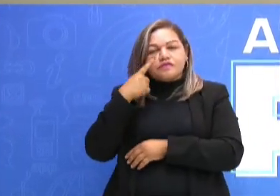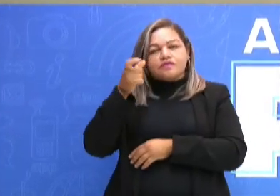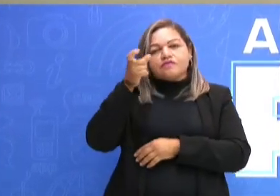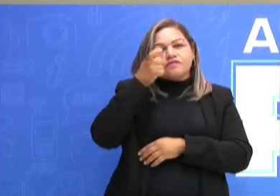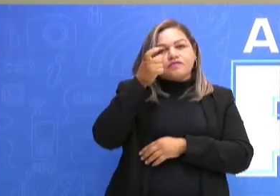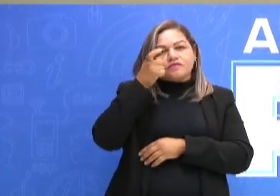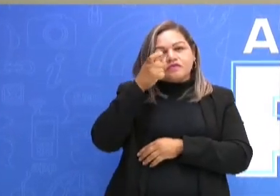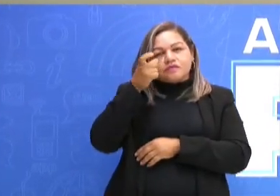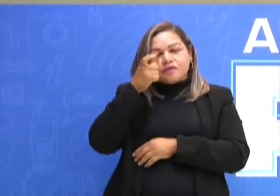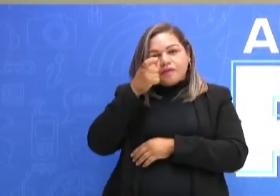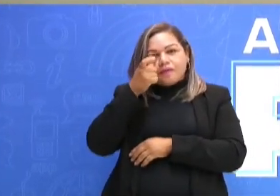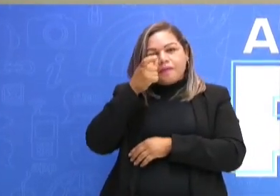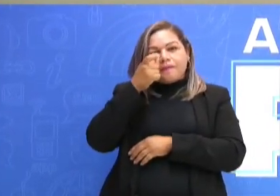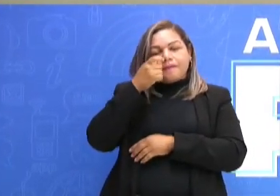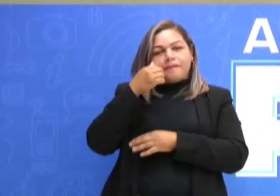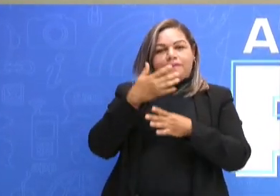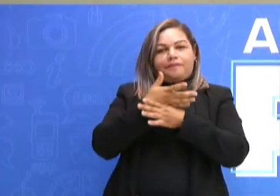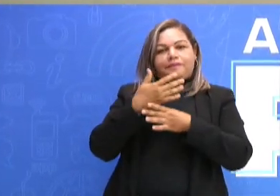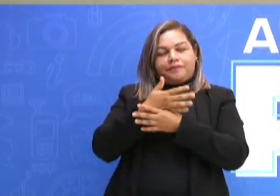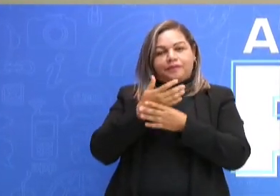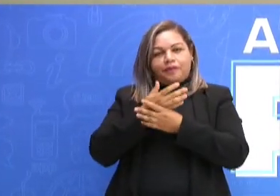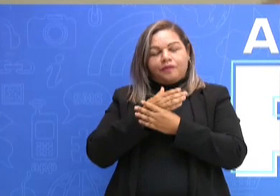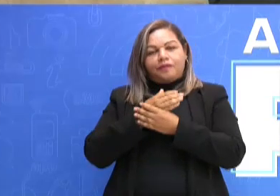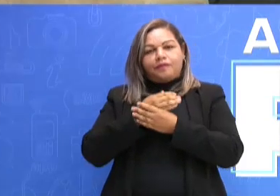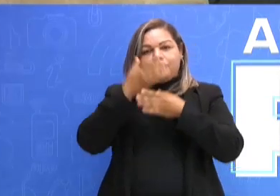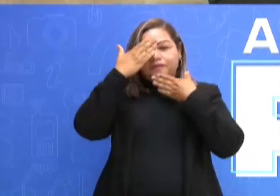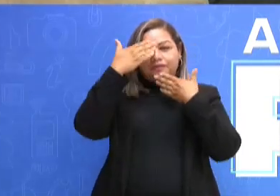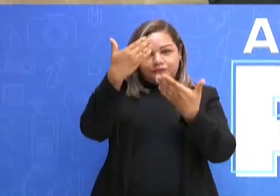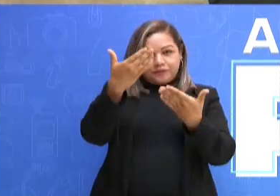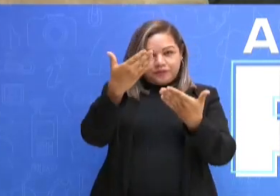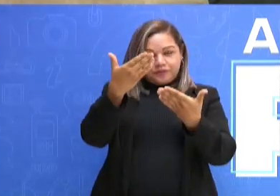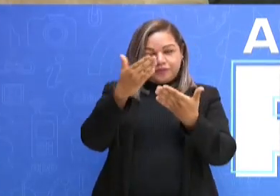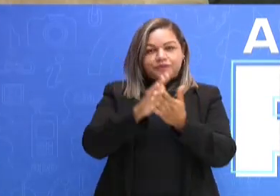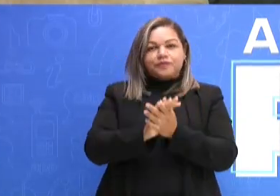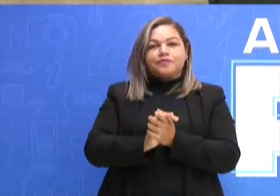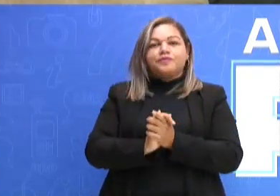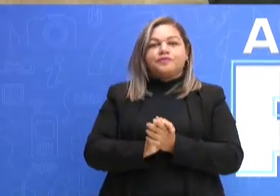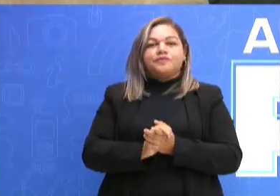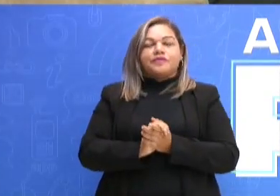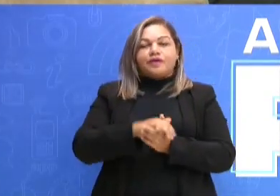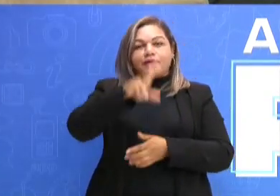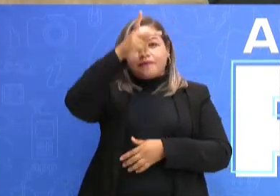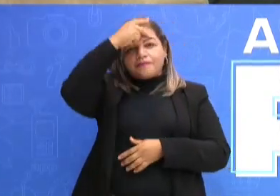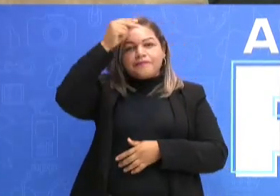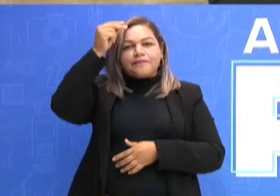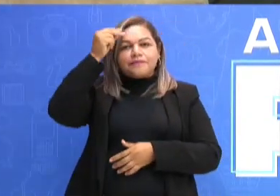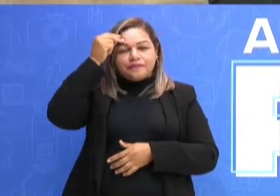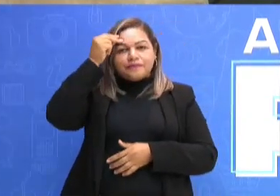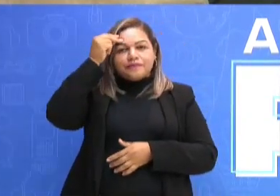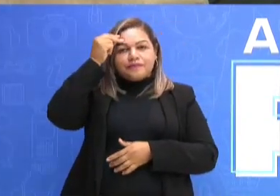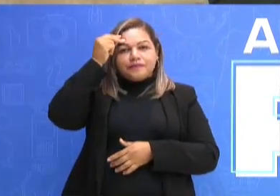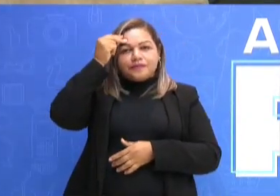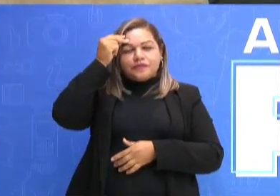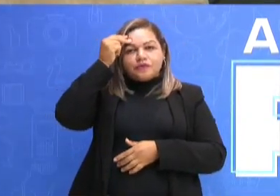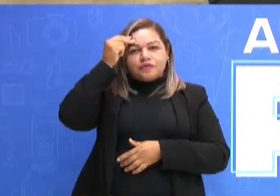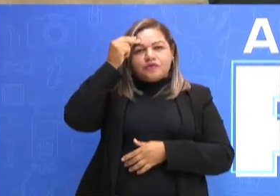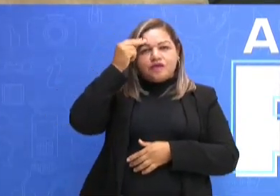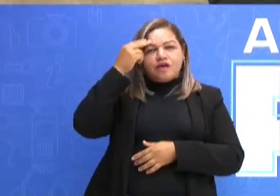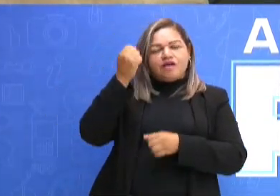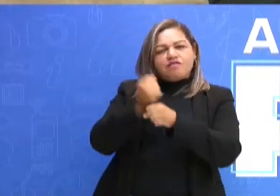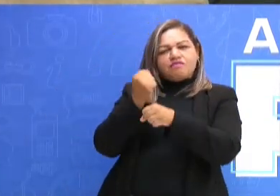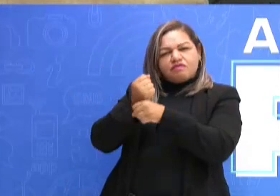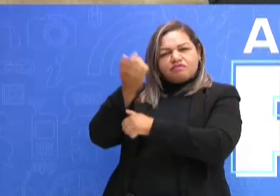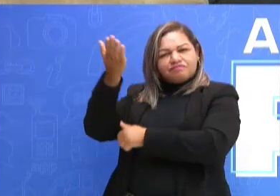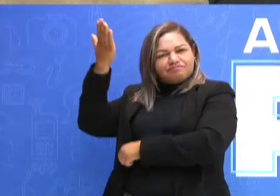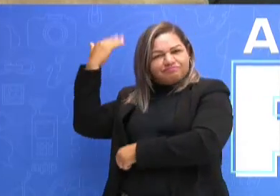para você e para a cidade. Muito obrigado pela oportunidade, Augusto. A honra é sempre nossa, prefeito. Prefeito, o senhor, no ano passado,